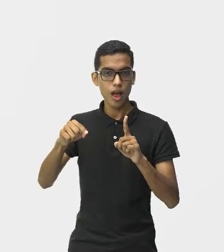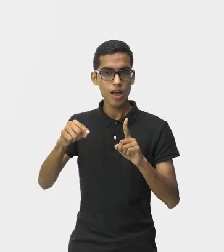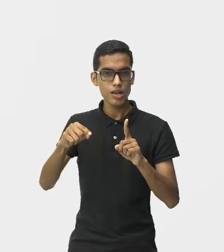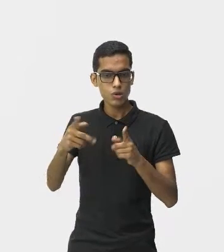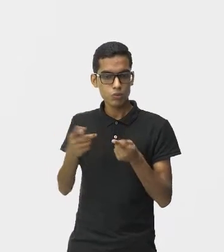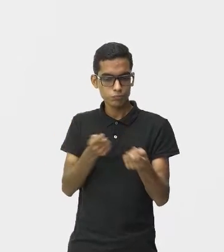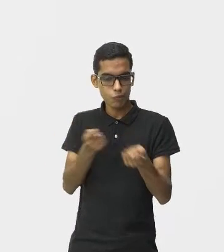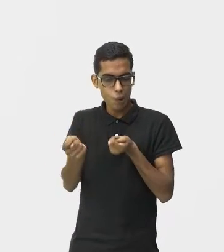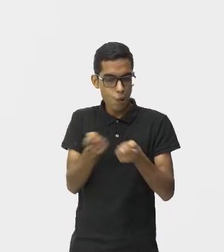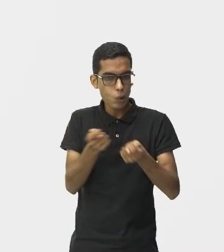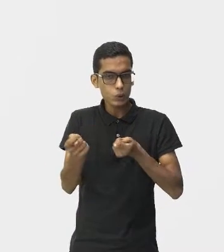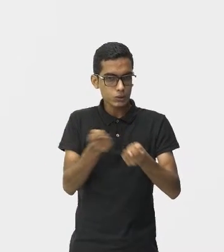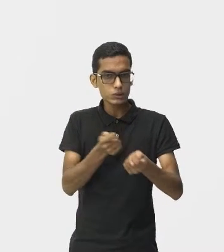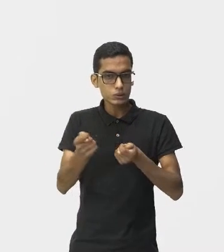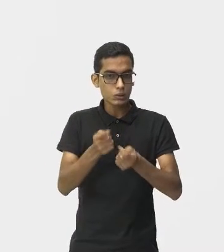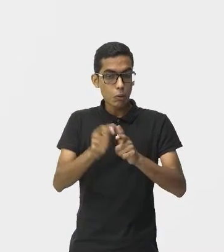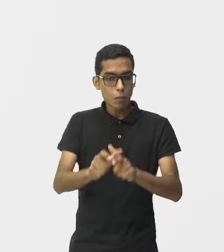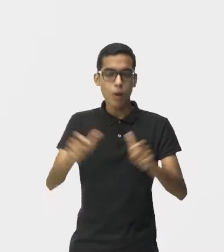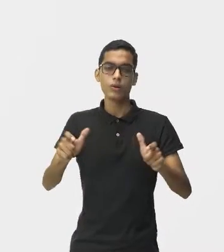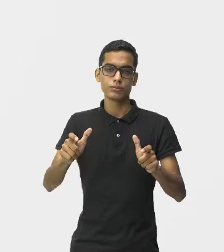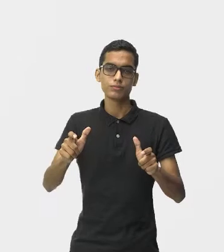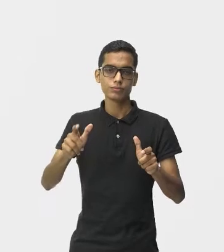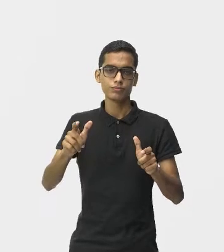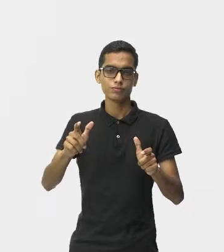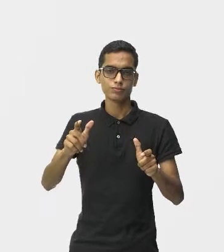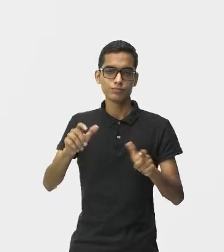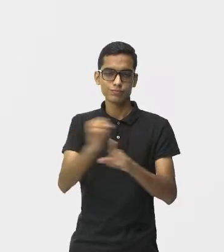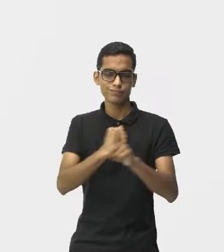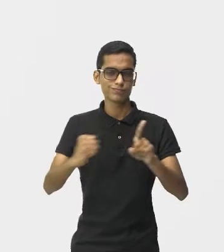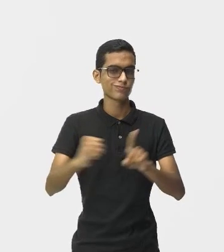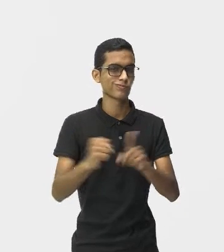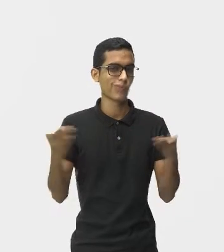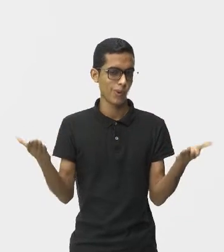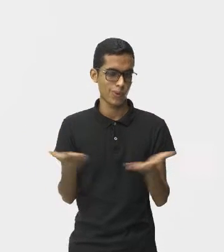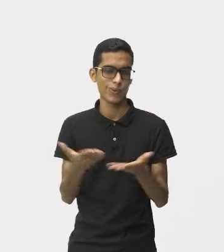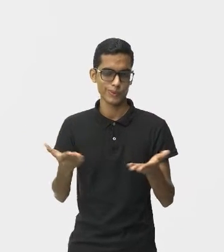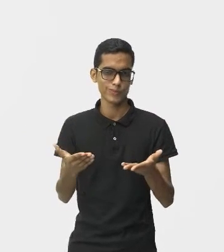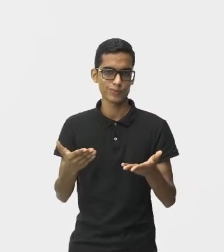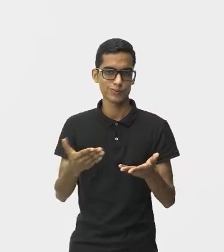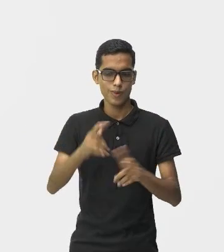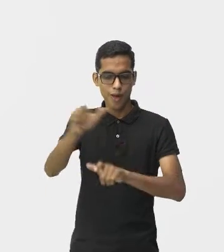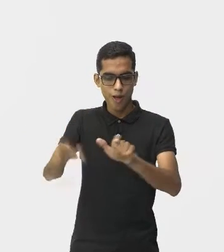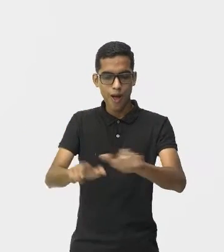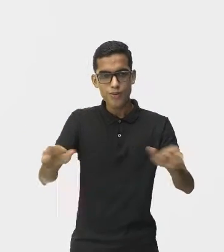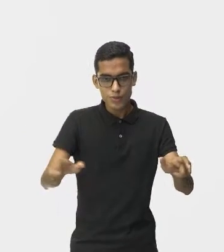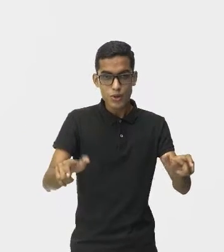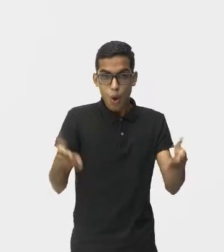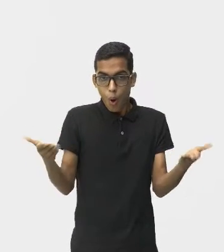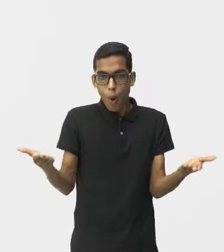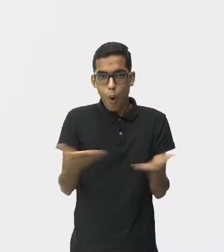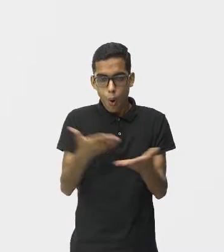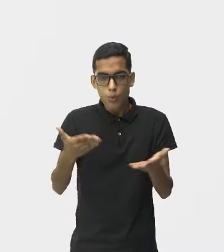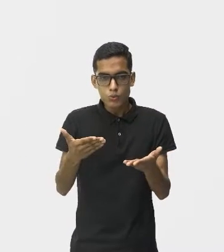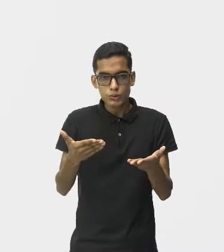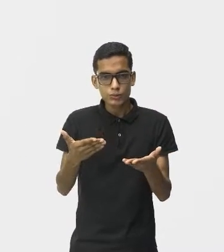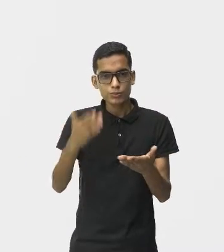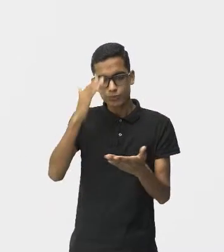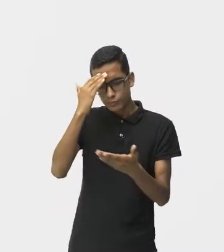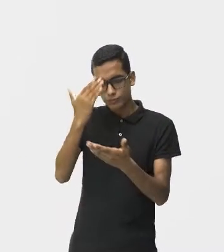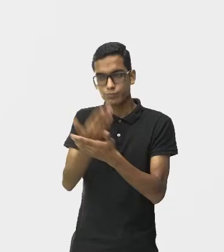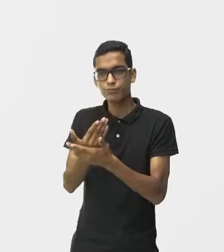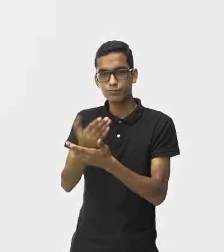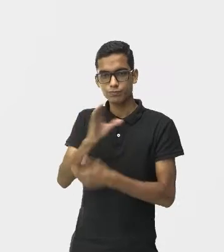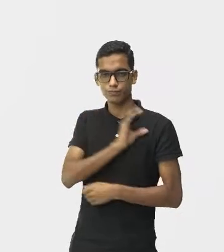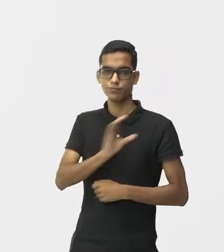da nossa sociedade atual. Grande parte das pessoas atualmente, elas, digamos